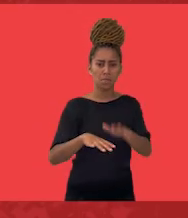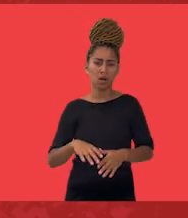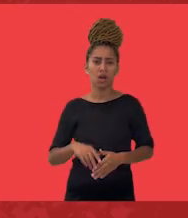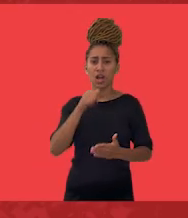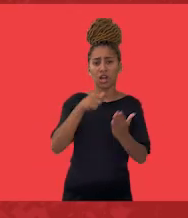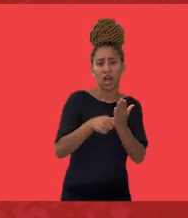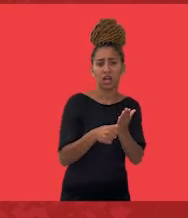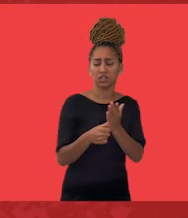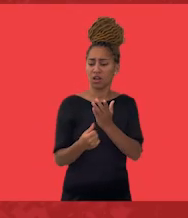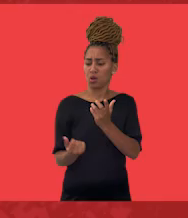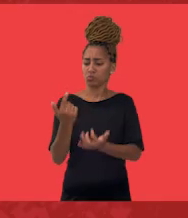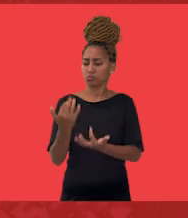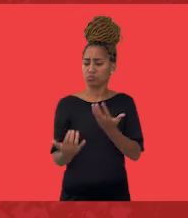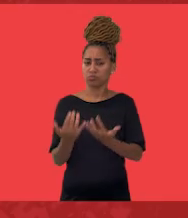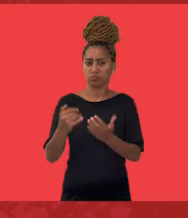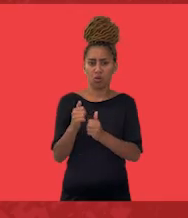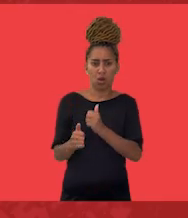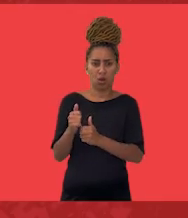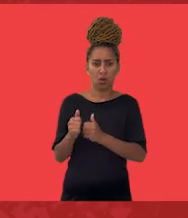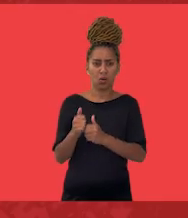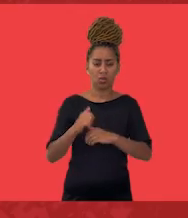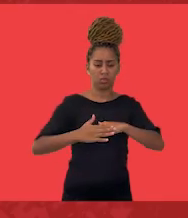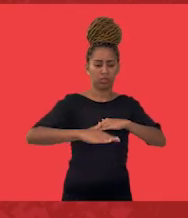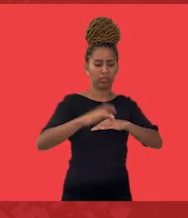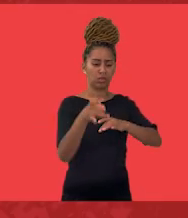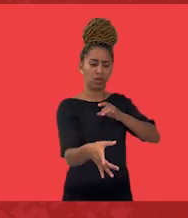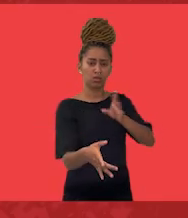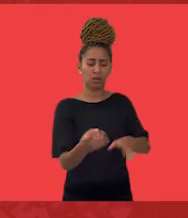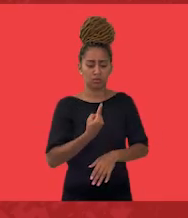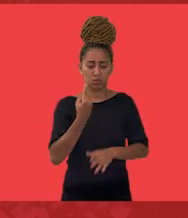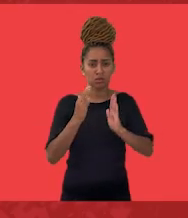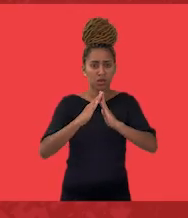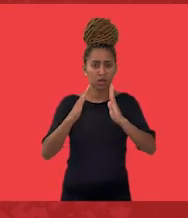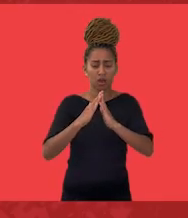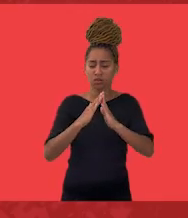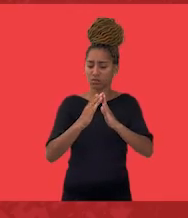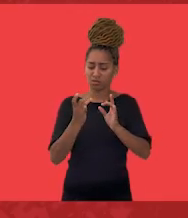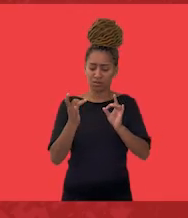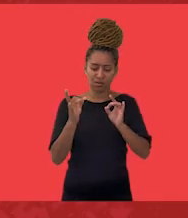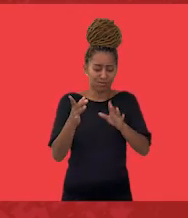sonho, onde as pálpebras pesam e o voo é possível.